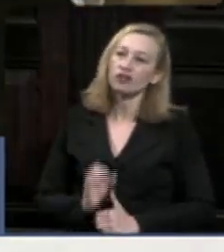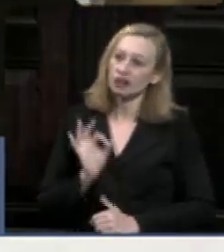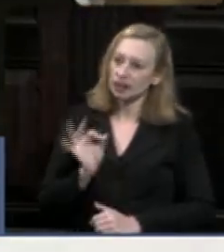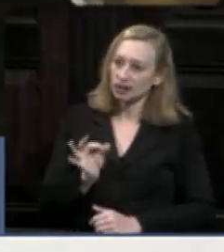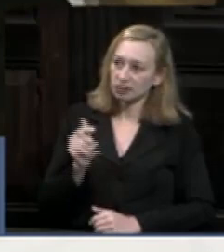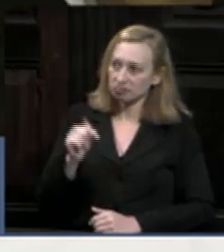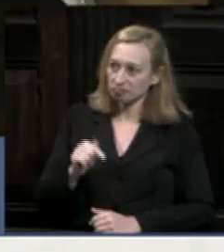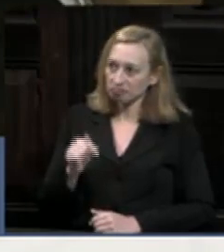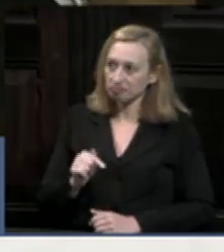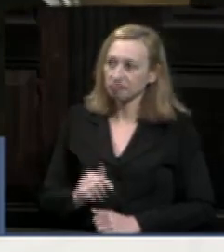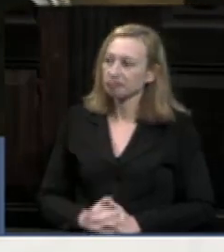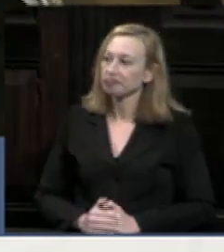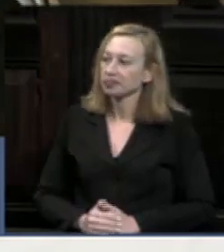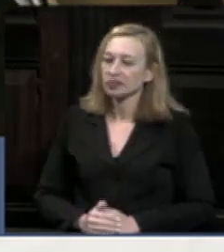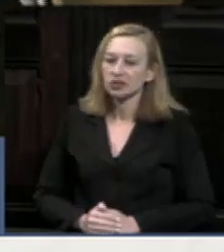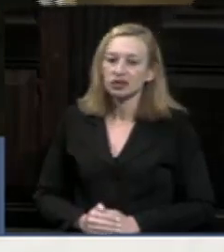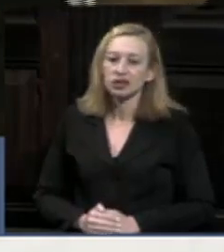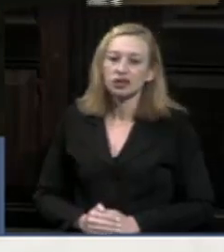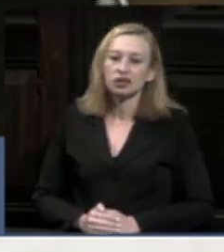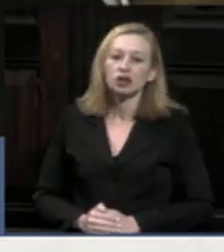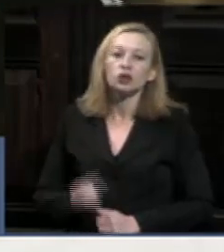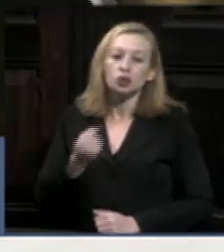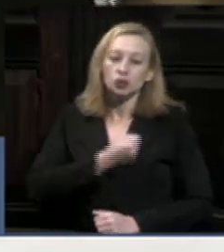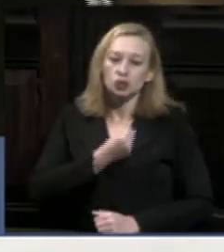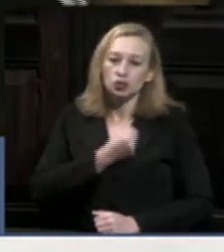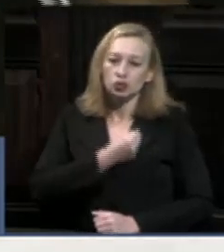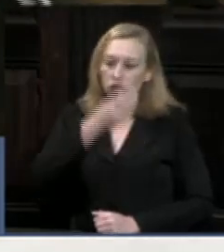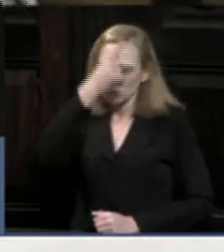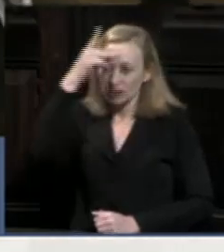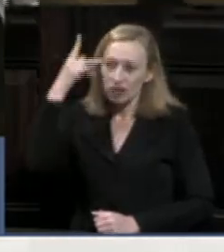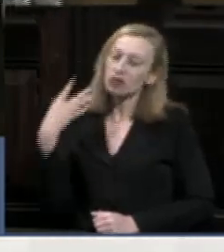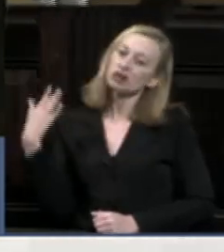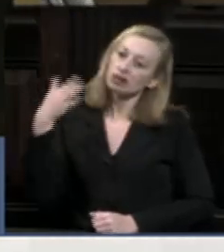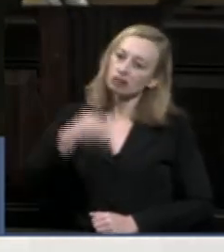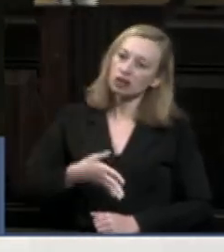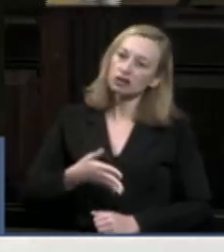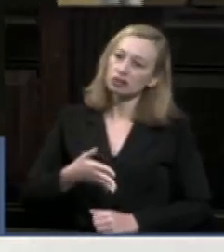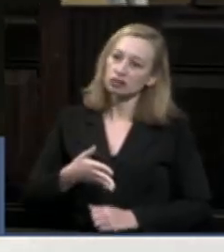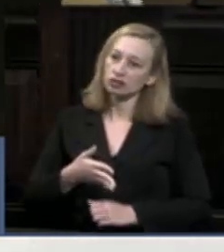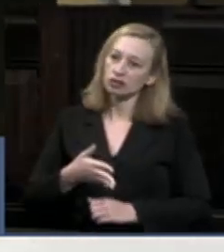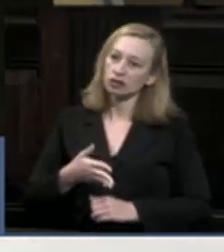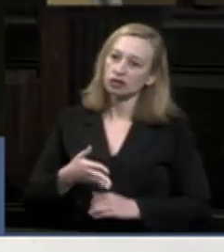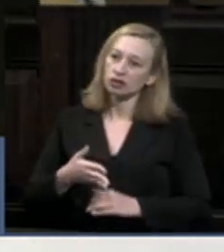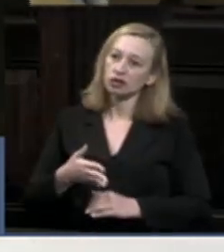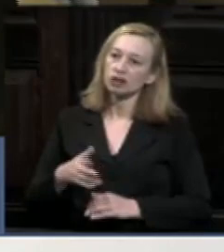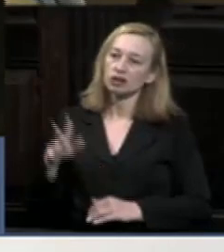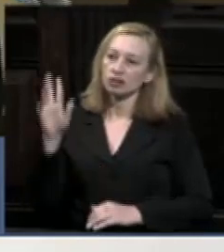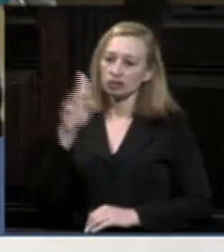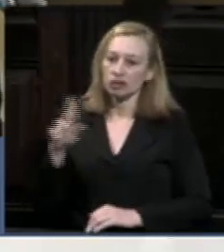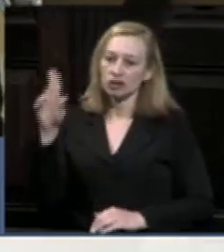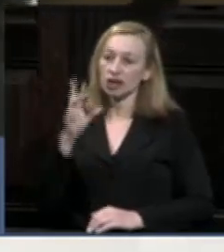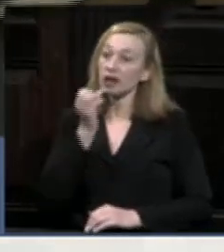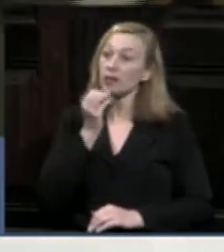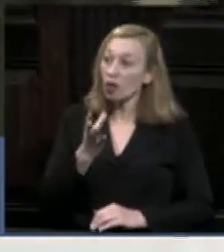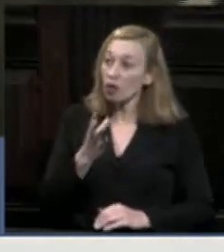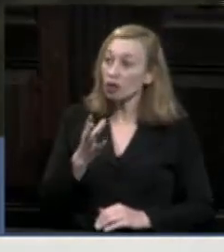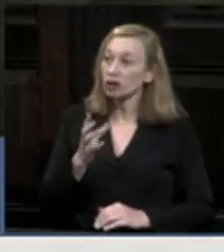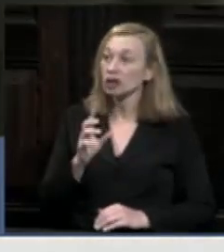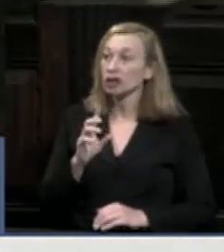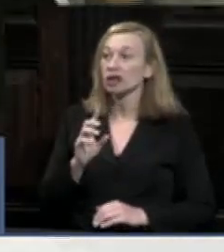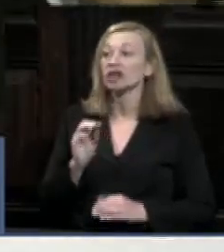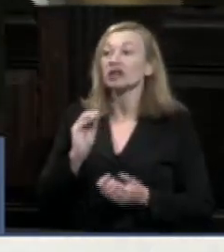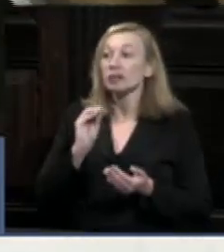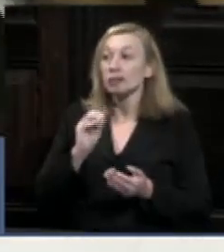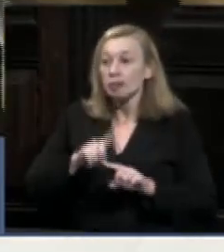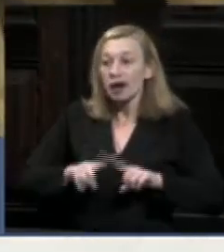que as cotas são essenciais mas não resolvem tudo nós temos que avançar com os